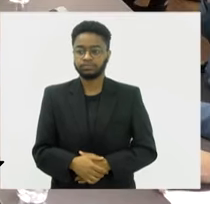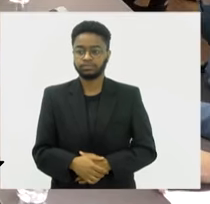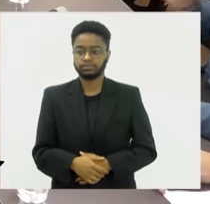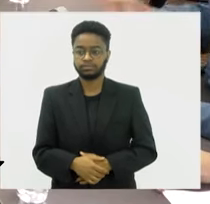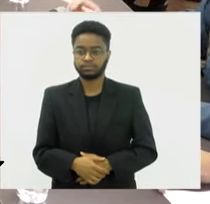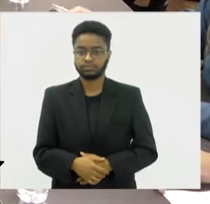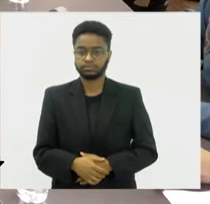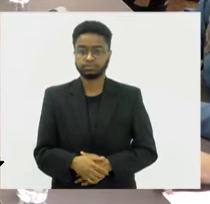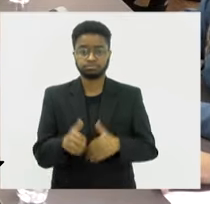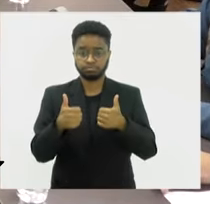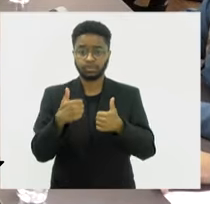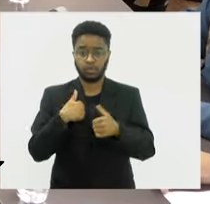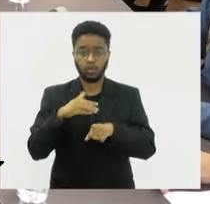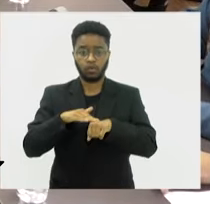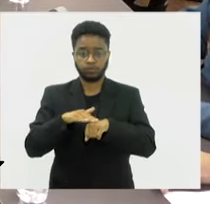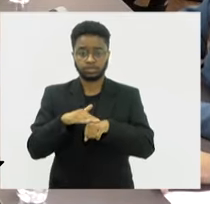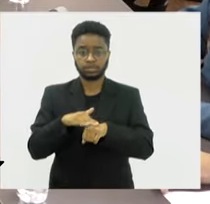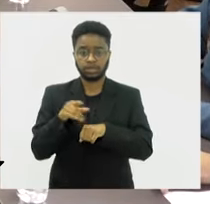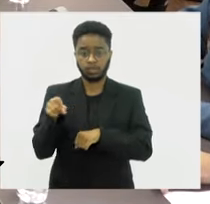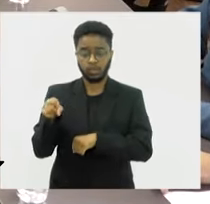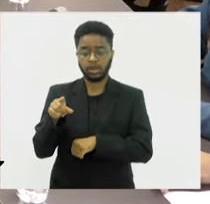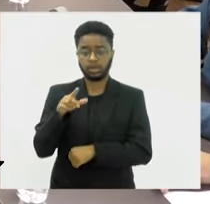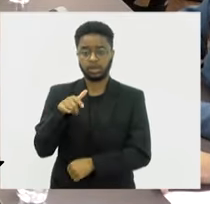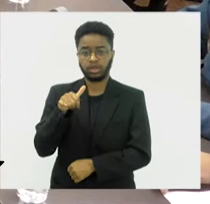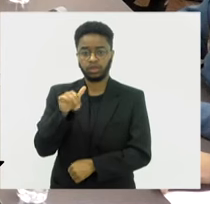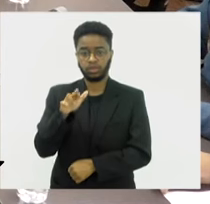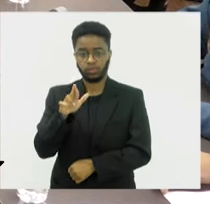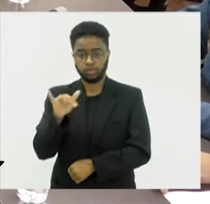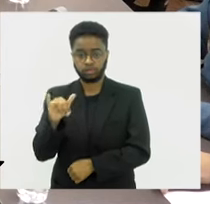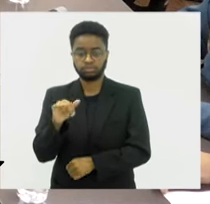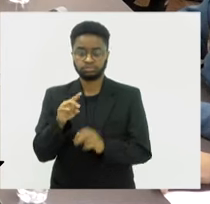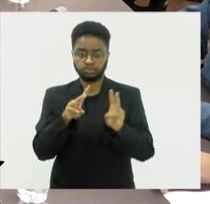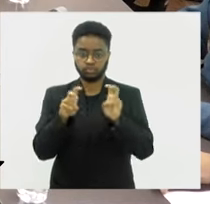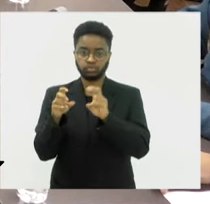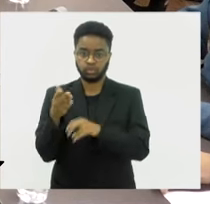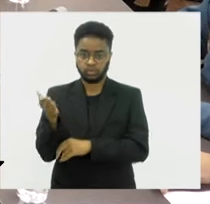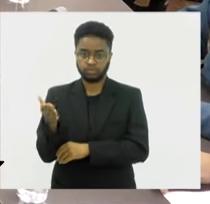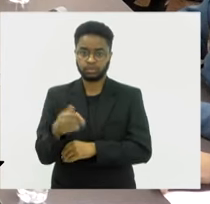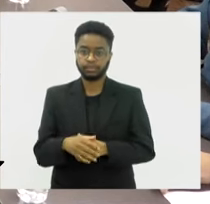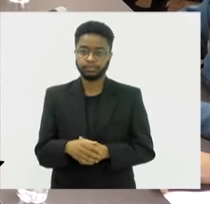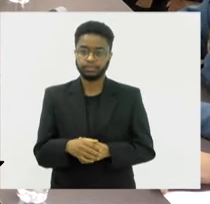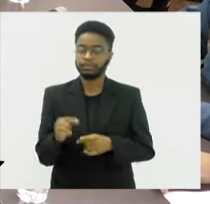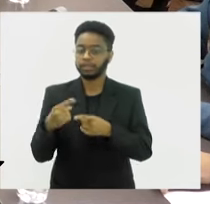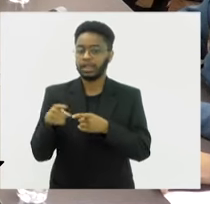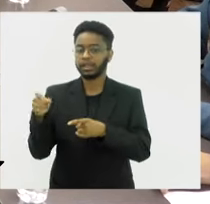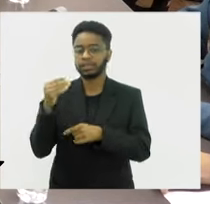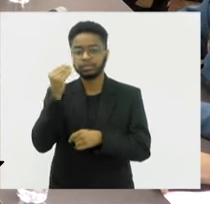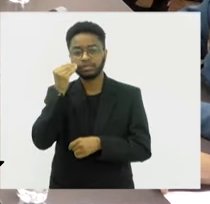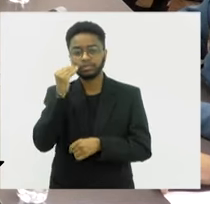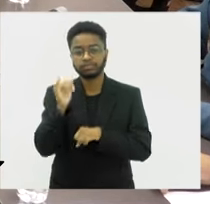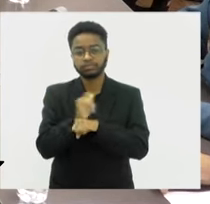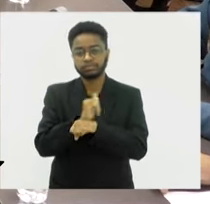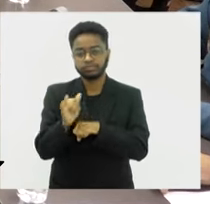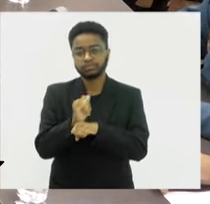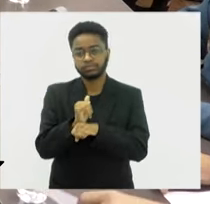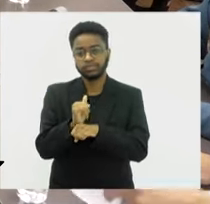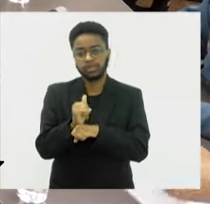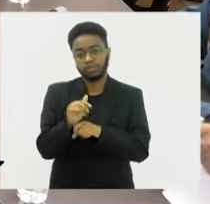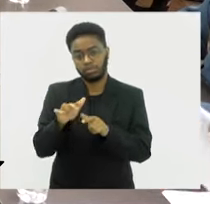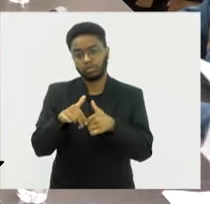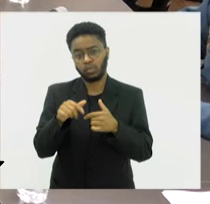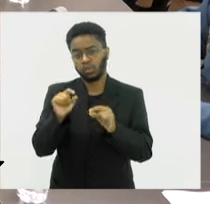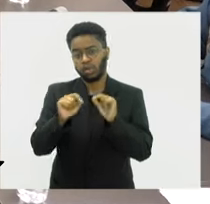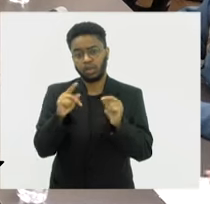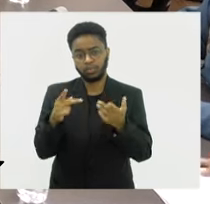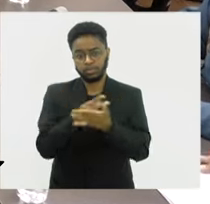Yuri. Não, foi bom, eu conversei com o Yuri sobre essa matéria. De fato, ele quis ter uma medida dura, sobretudo pelo que aconteceu em Petrópolis, e